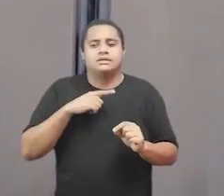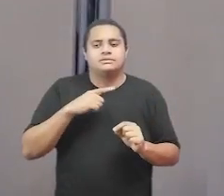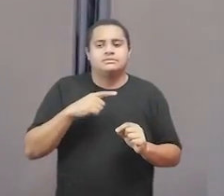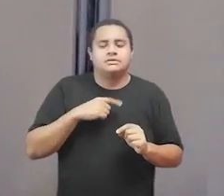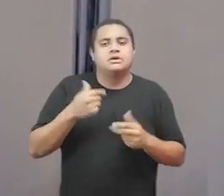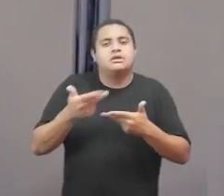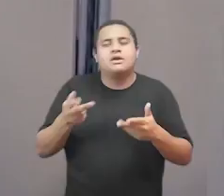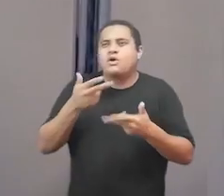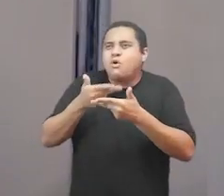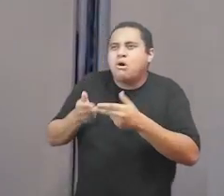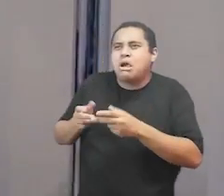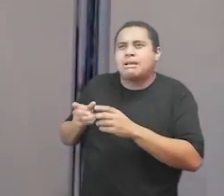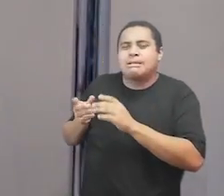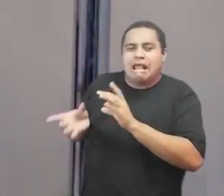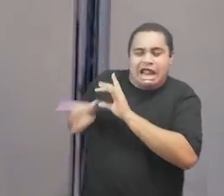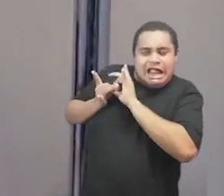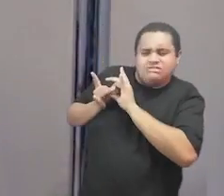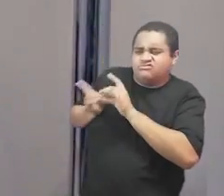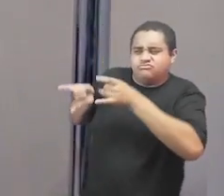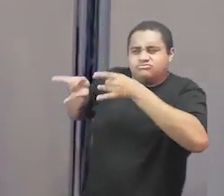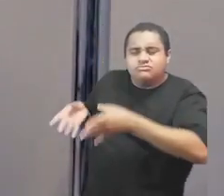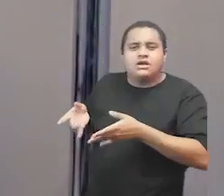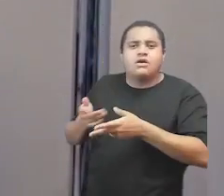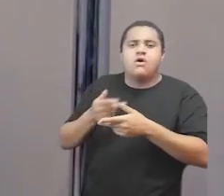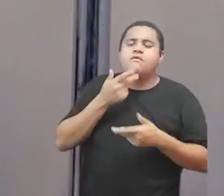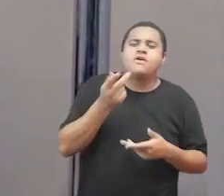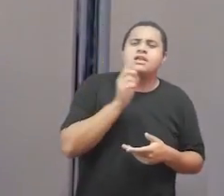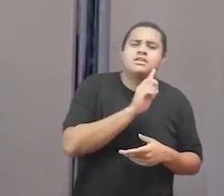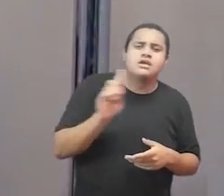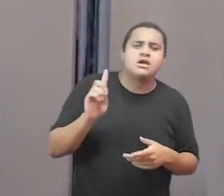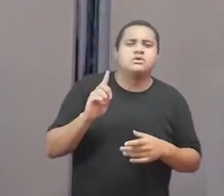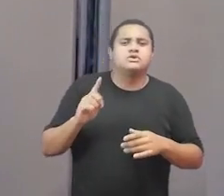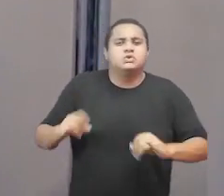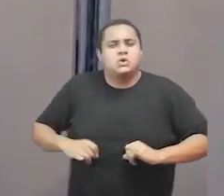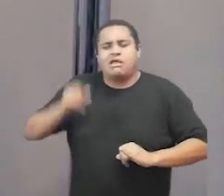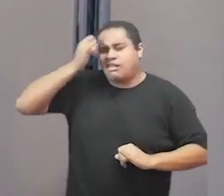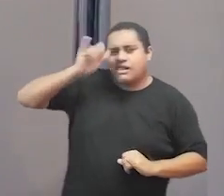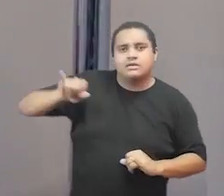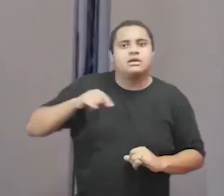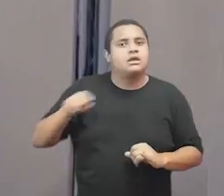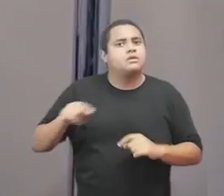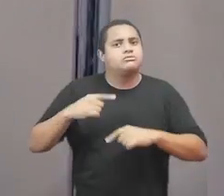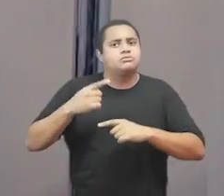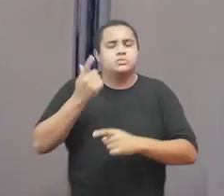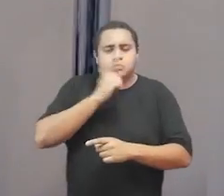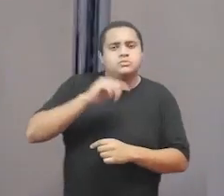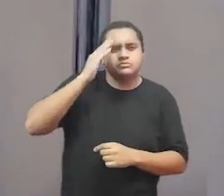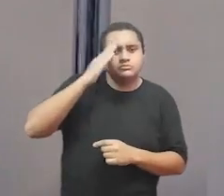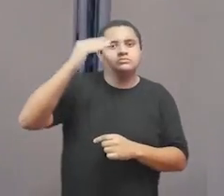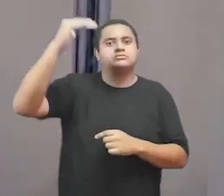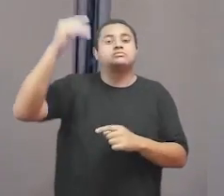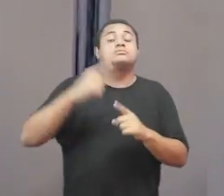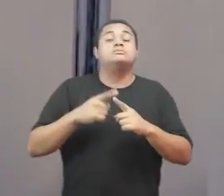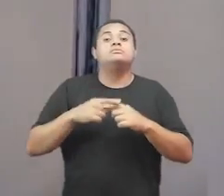um livro sobre desapegue-se, amores, o direito de dizer não, enfim, de não sofrer e tal. E esse cara ficou famoso